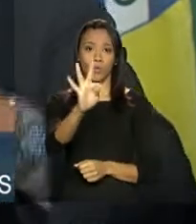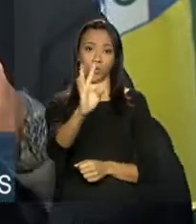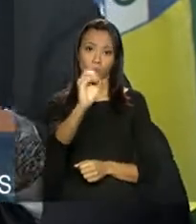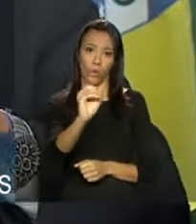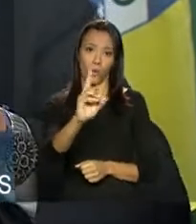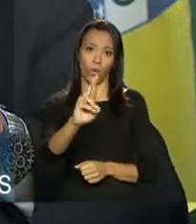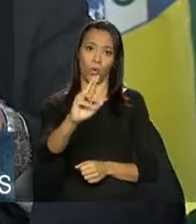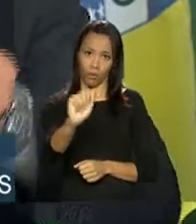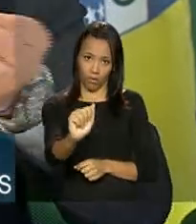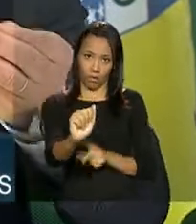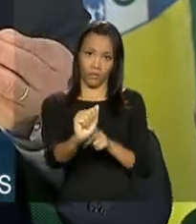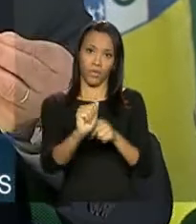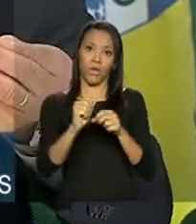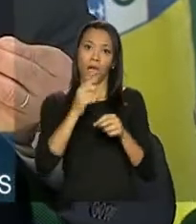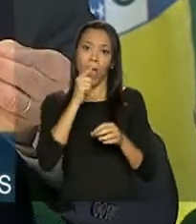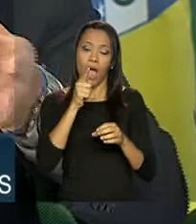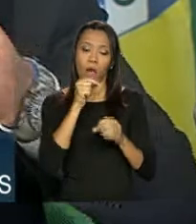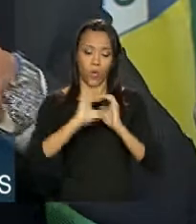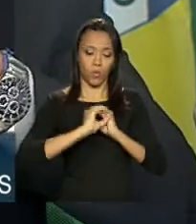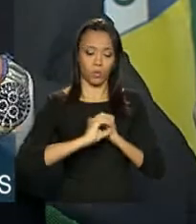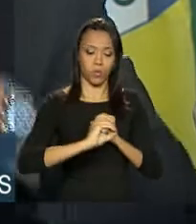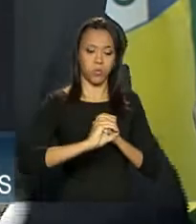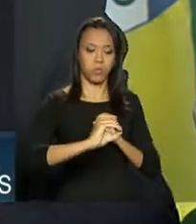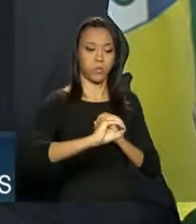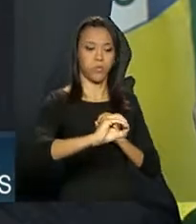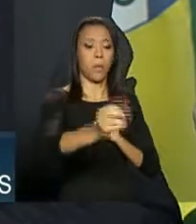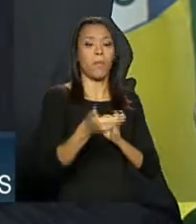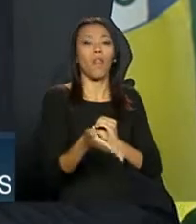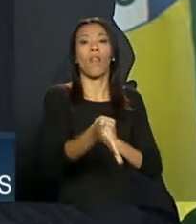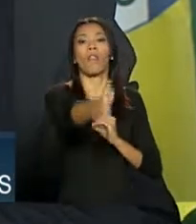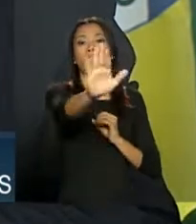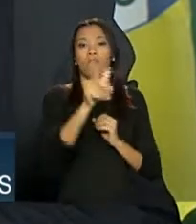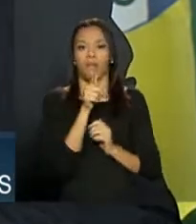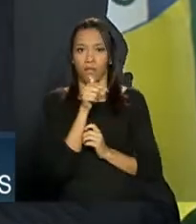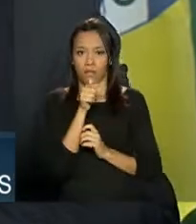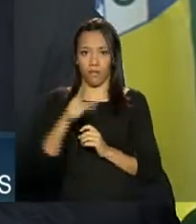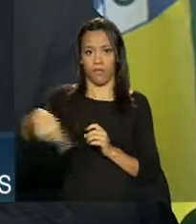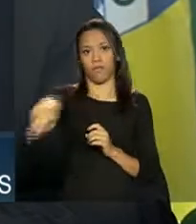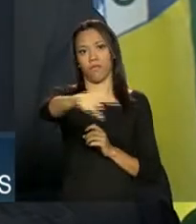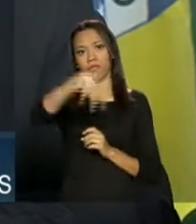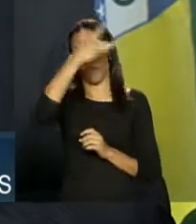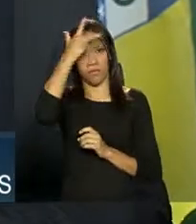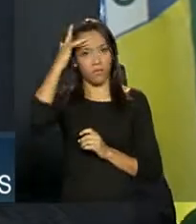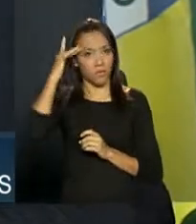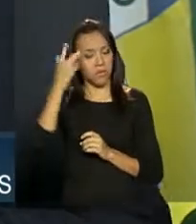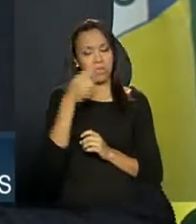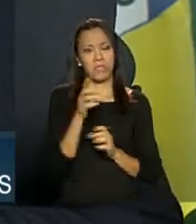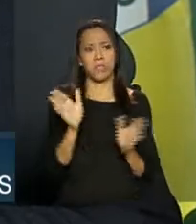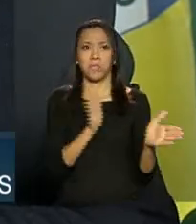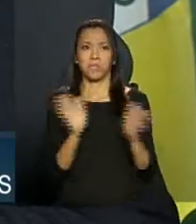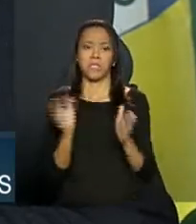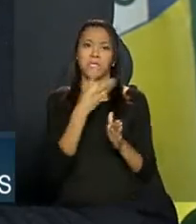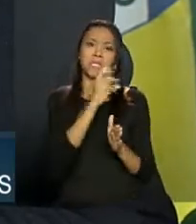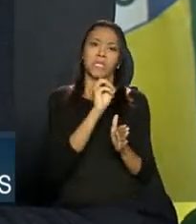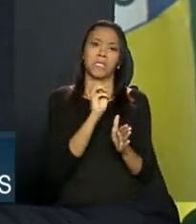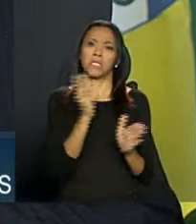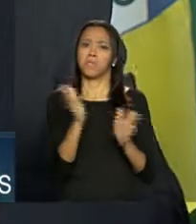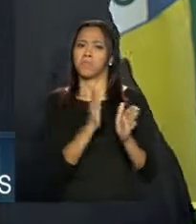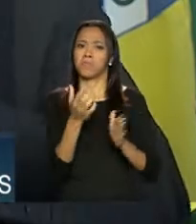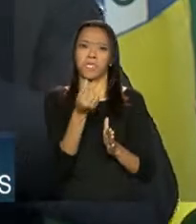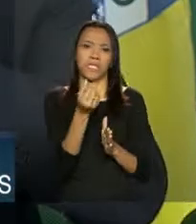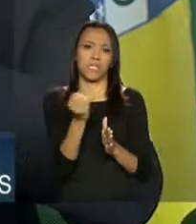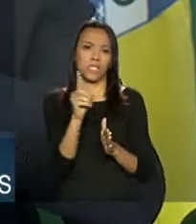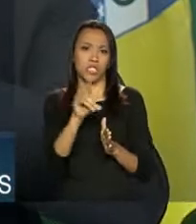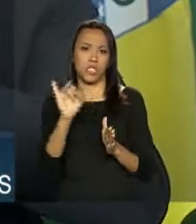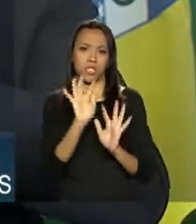se houver efetivamente fonte hídrica para que essa obra possa ser executada em 30 60 ou 90 dias No